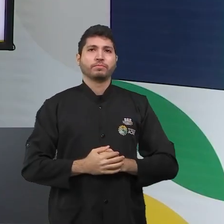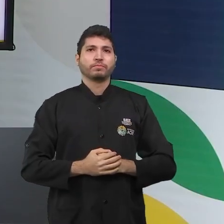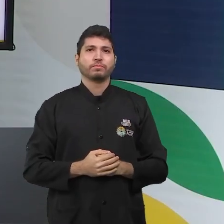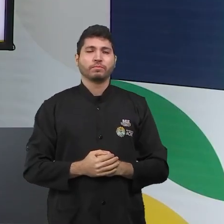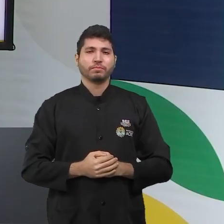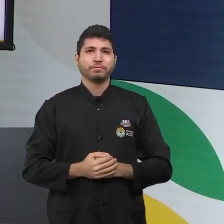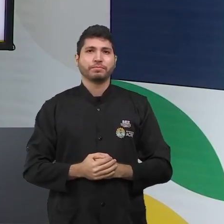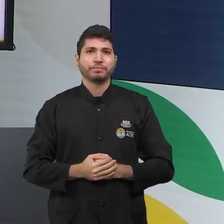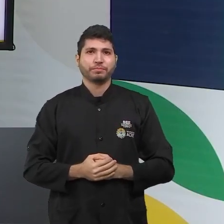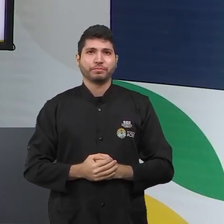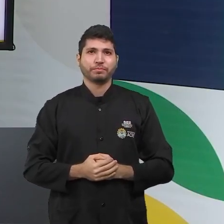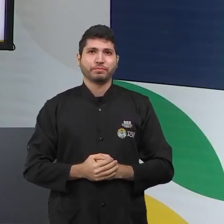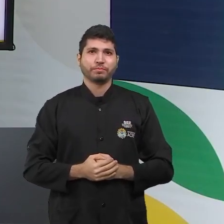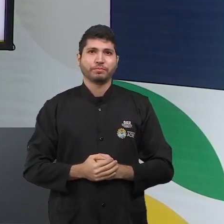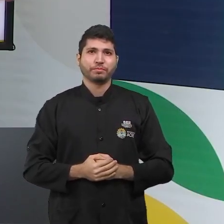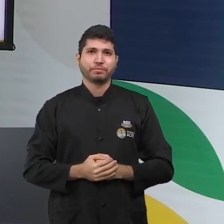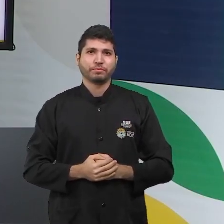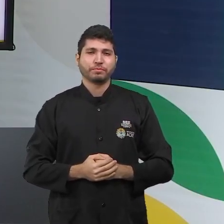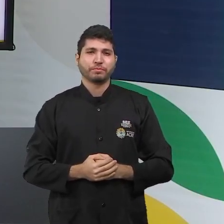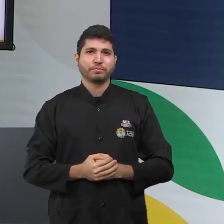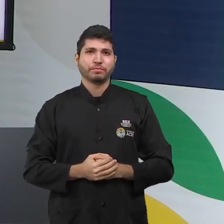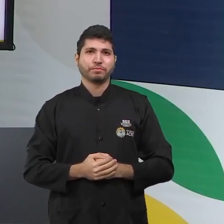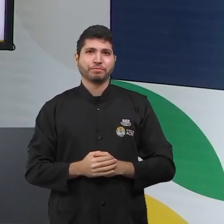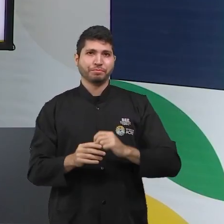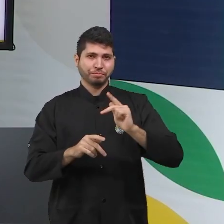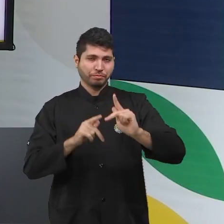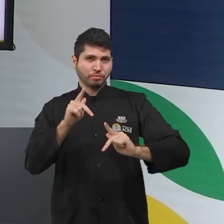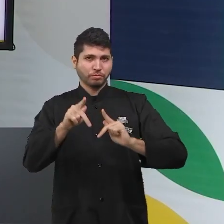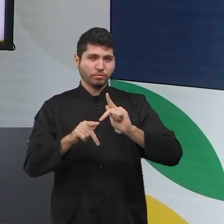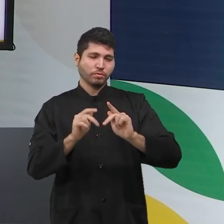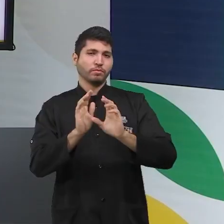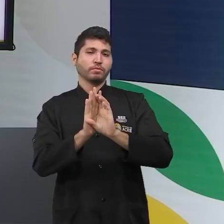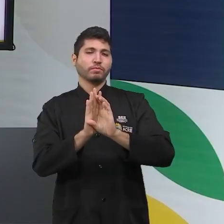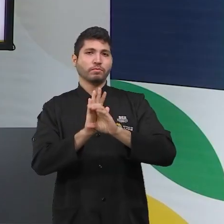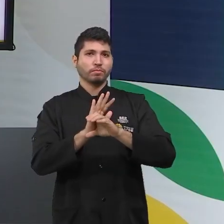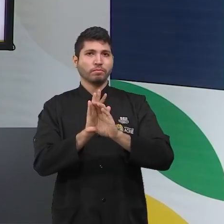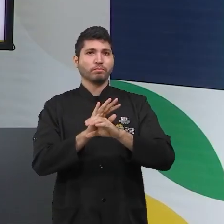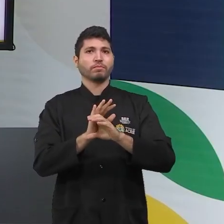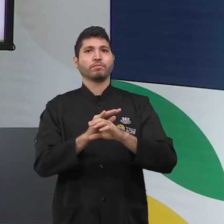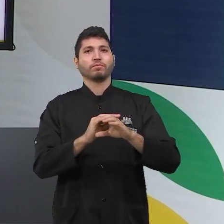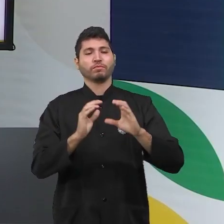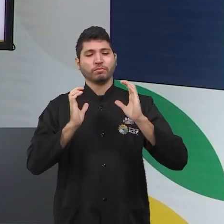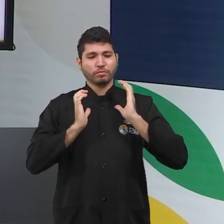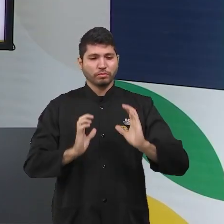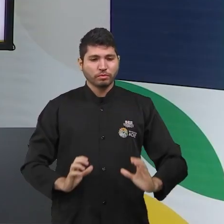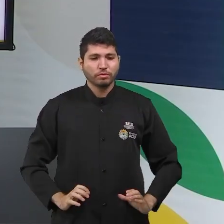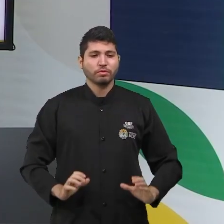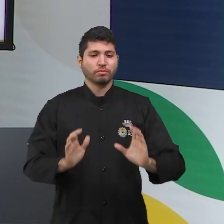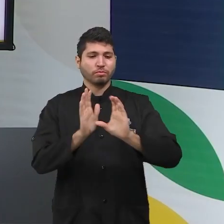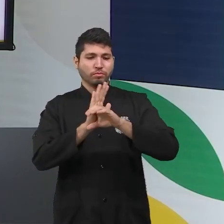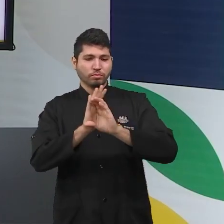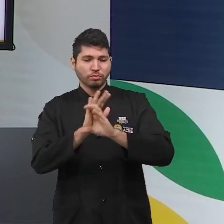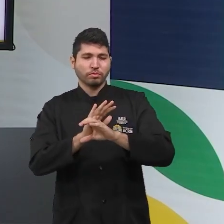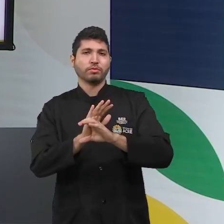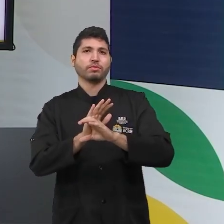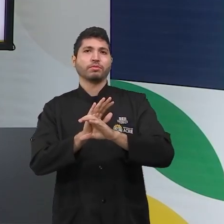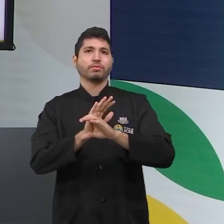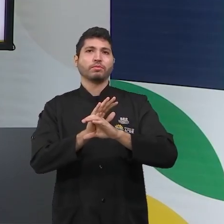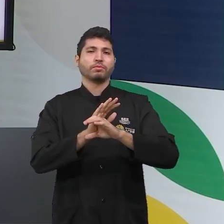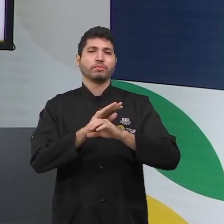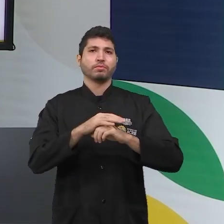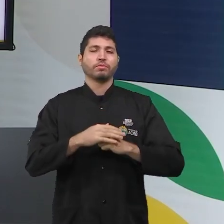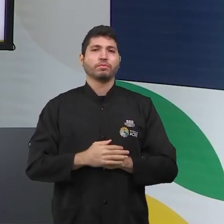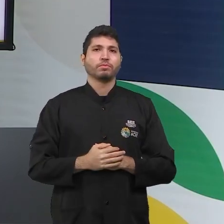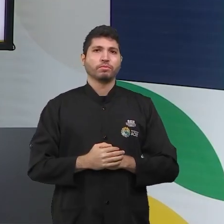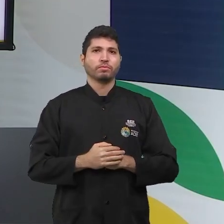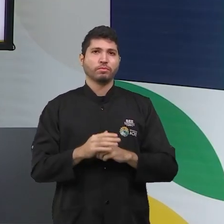a sua cidadania, o conceito de cidadania, tá? O conceito de cidadão, o